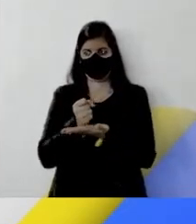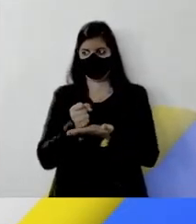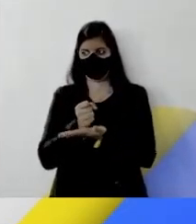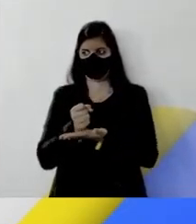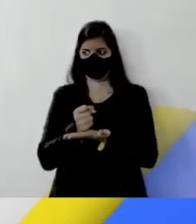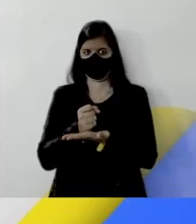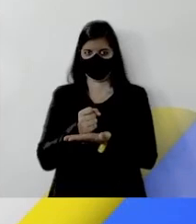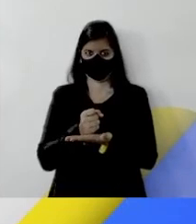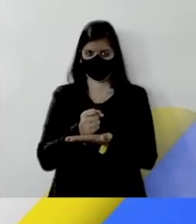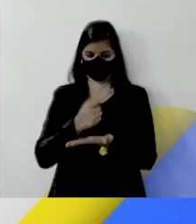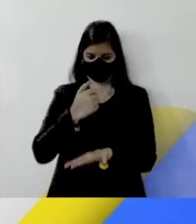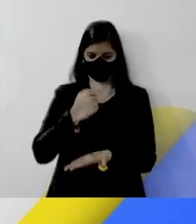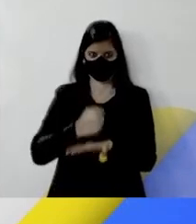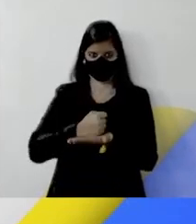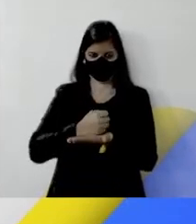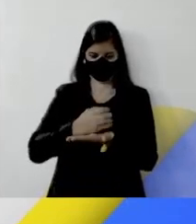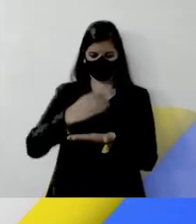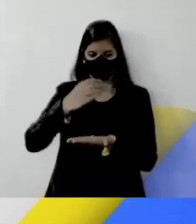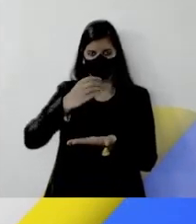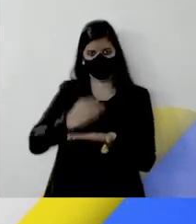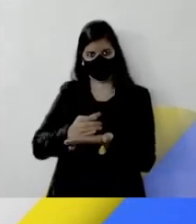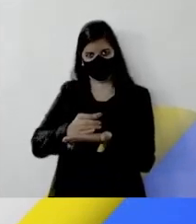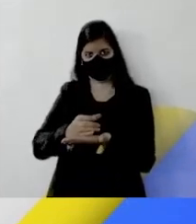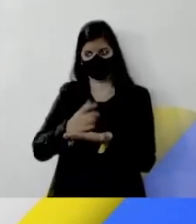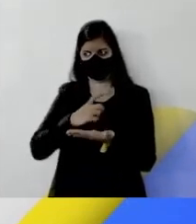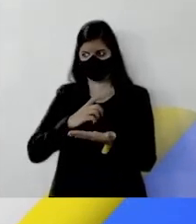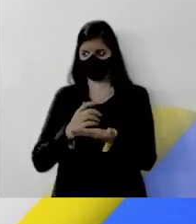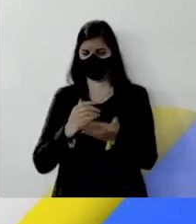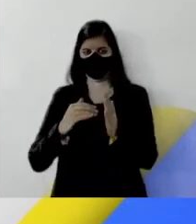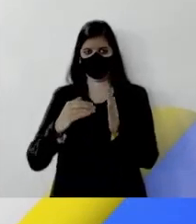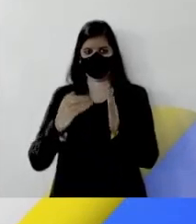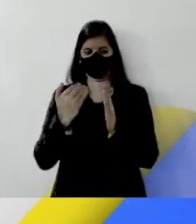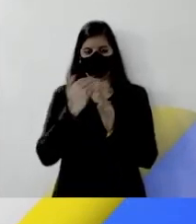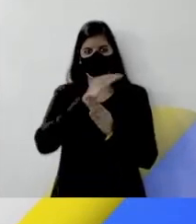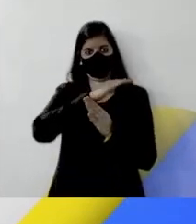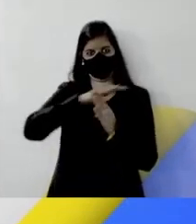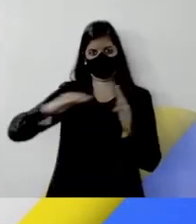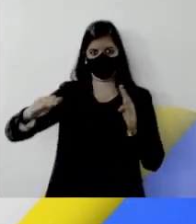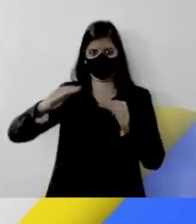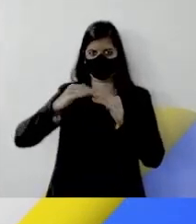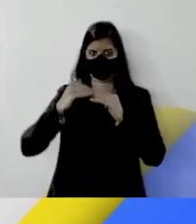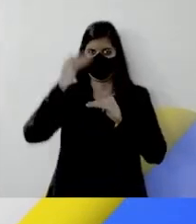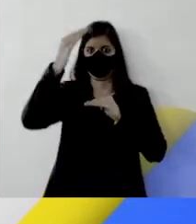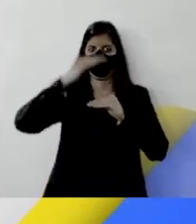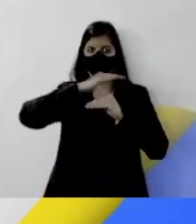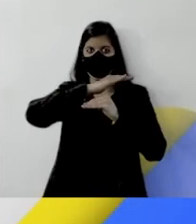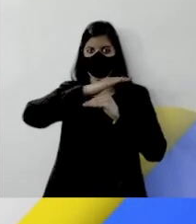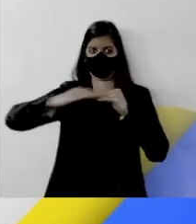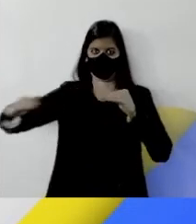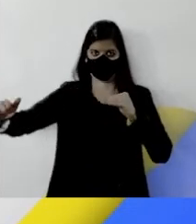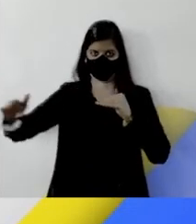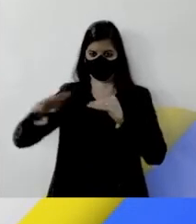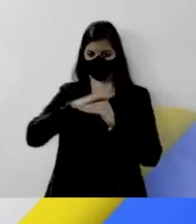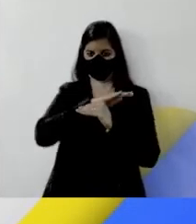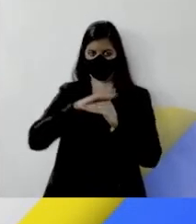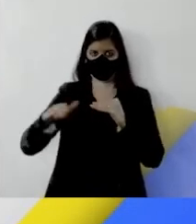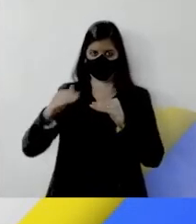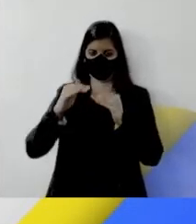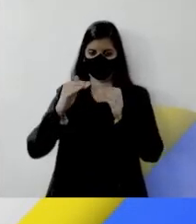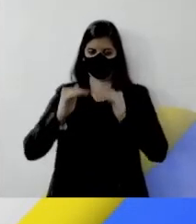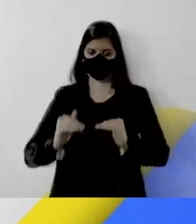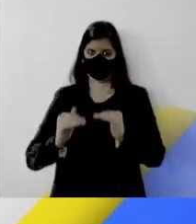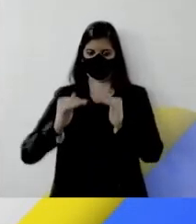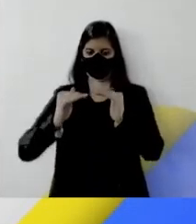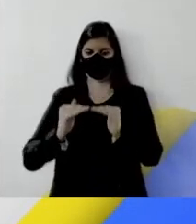triangular. Então, essa pirâmide ela é dividida em 2 partes, né? E aí a parte inferior é